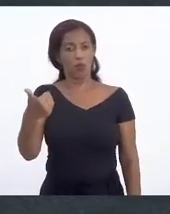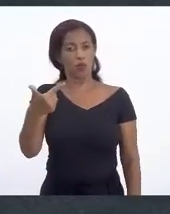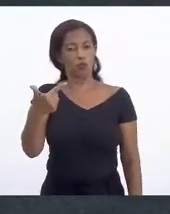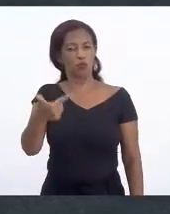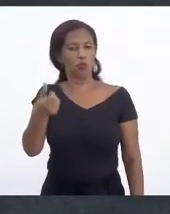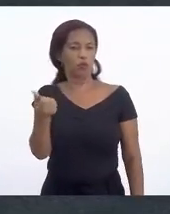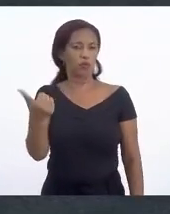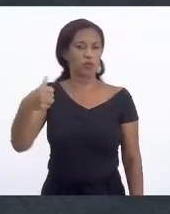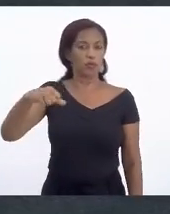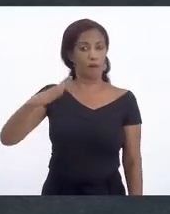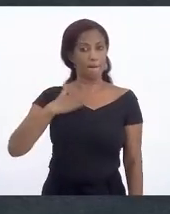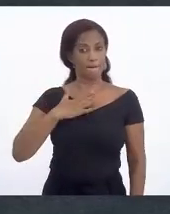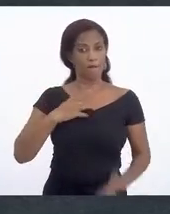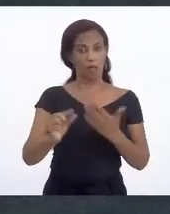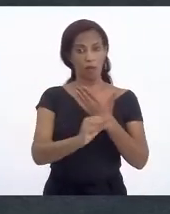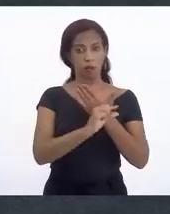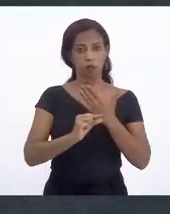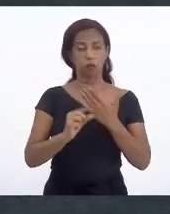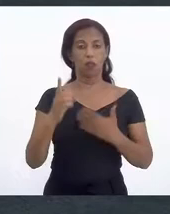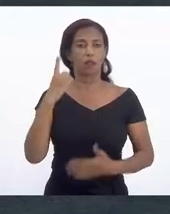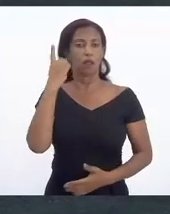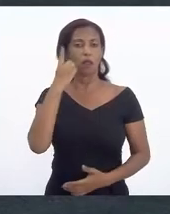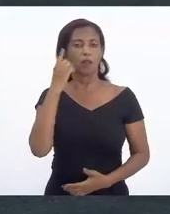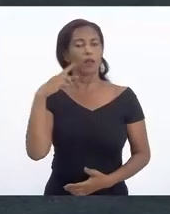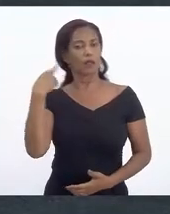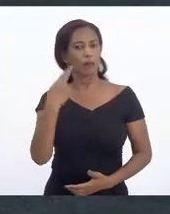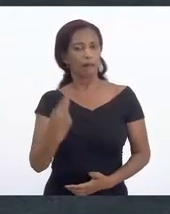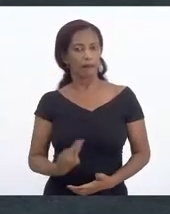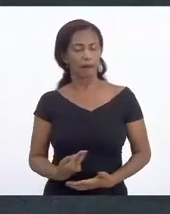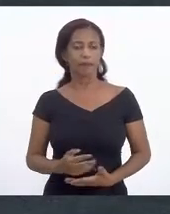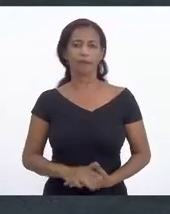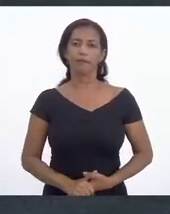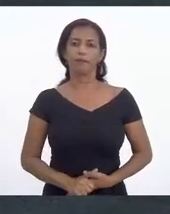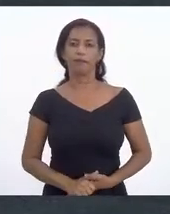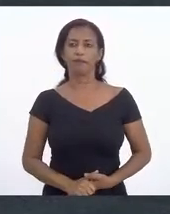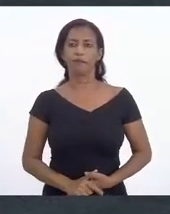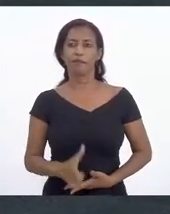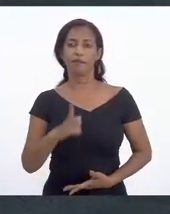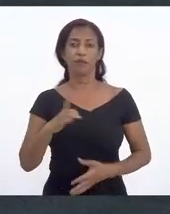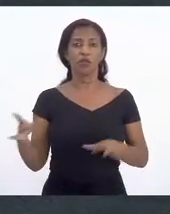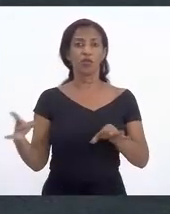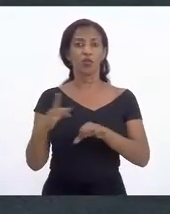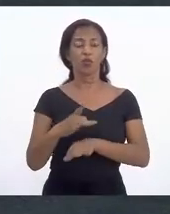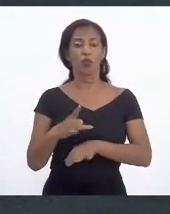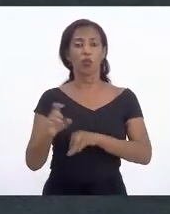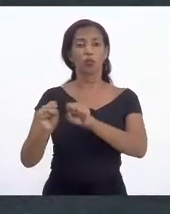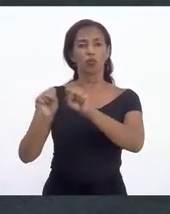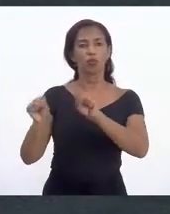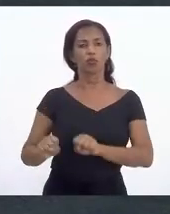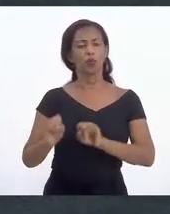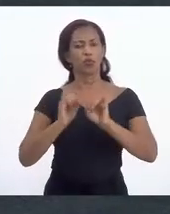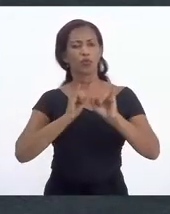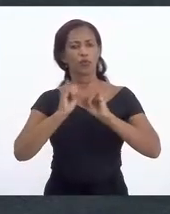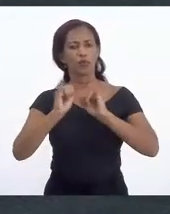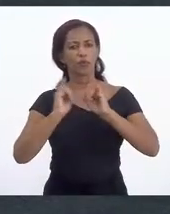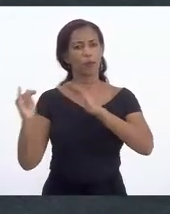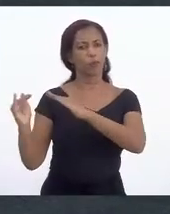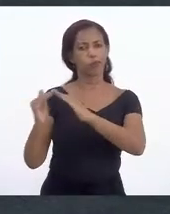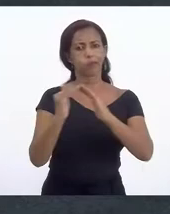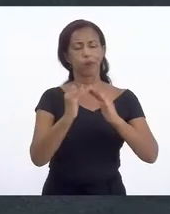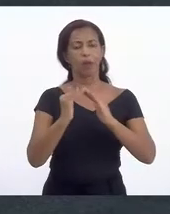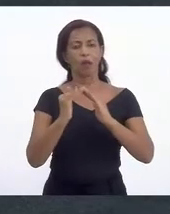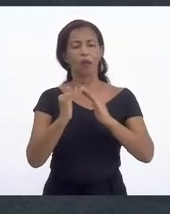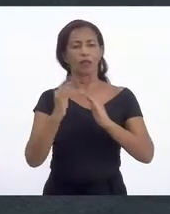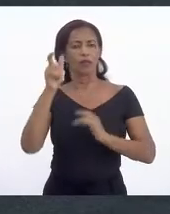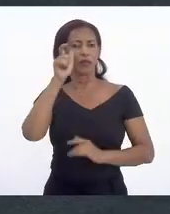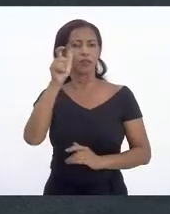1661/2019, de minha autoria e de autoria da deputada Renata Souza, que dispõe sobre o sistema de informações de habitação de interesse